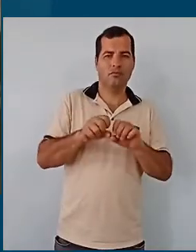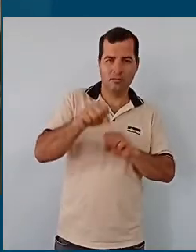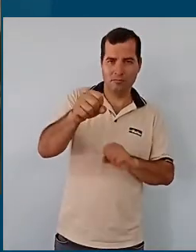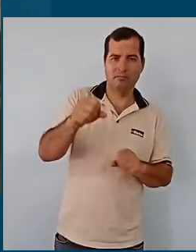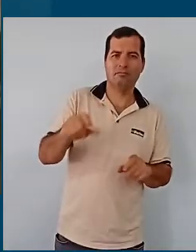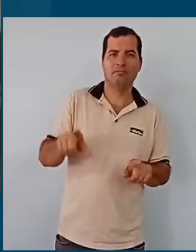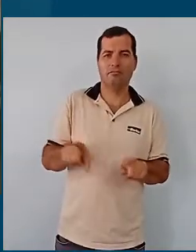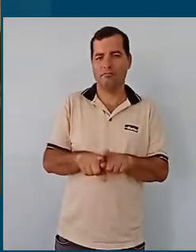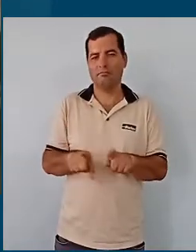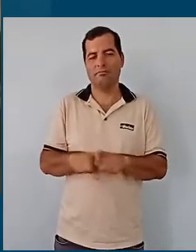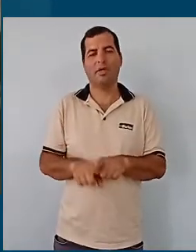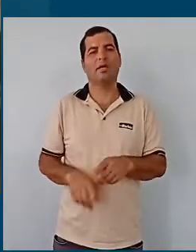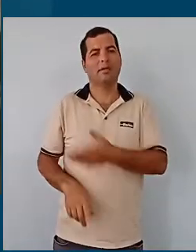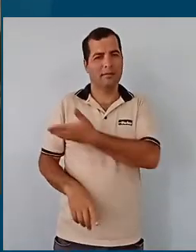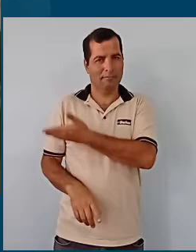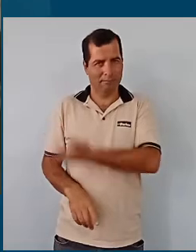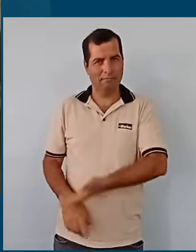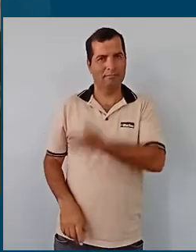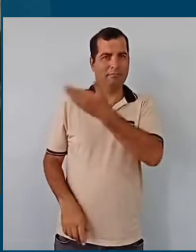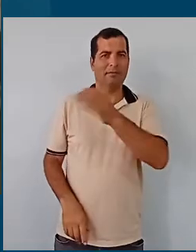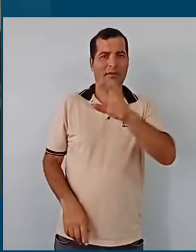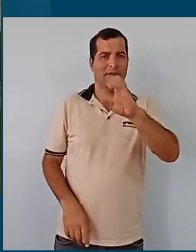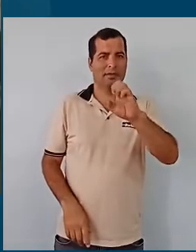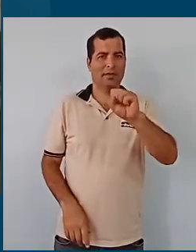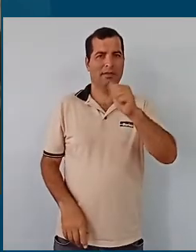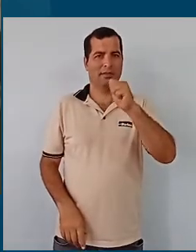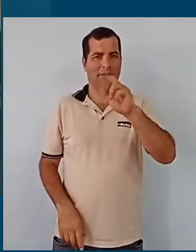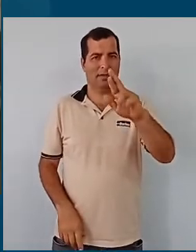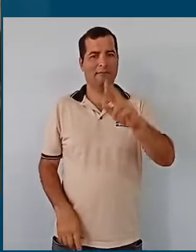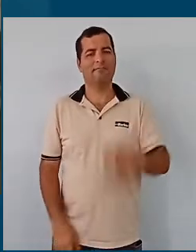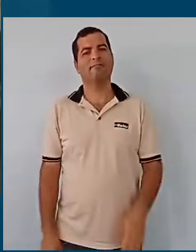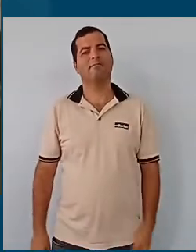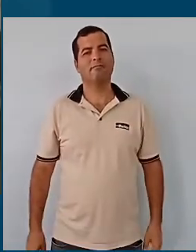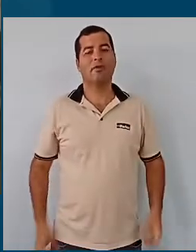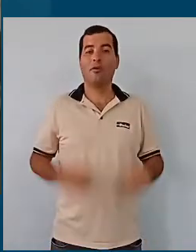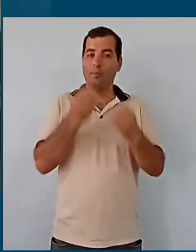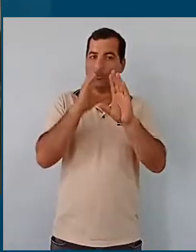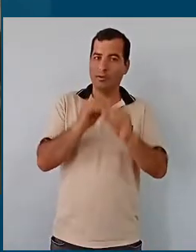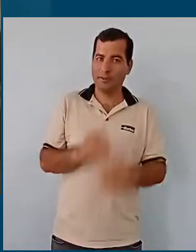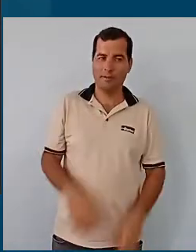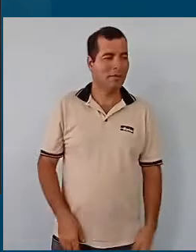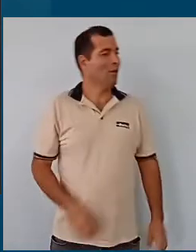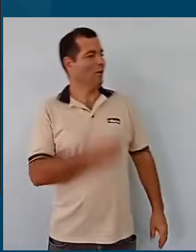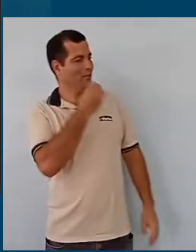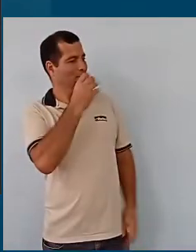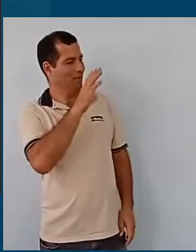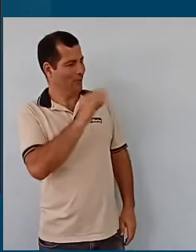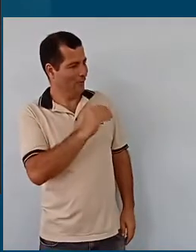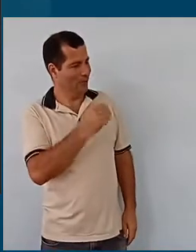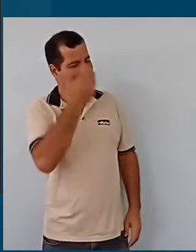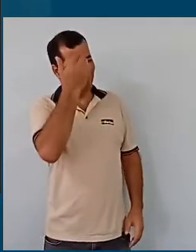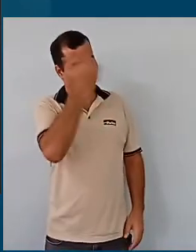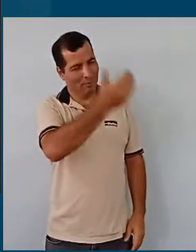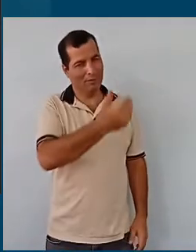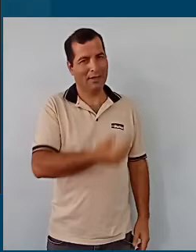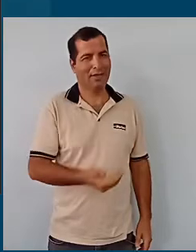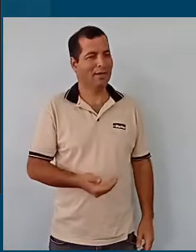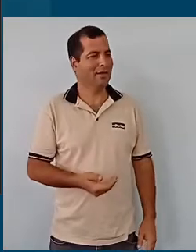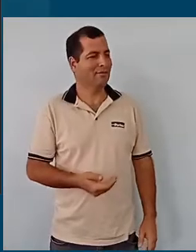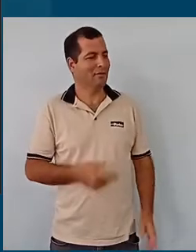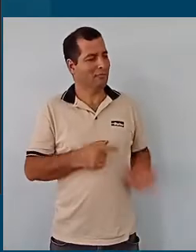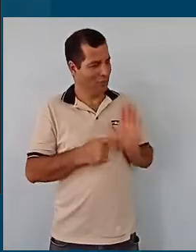noite, recebam César Calegari. Boa noite, professor Calegari. Boa noite, Dri. Muito obrigado pela